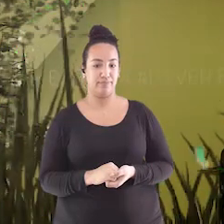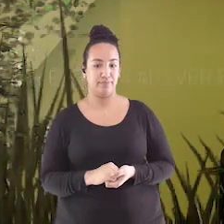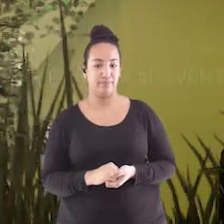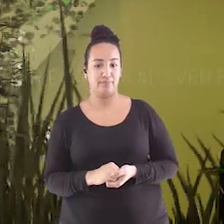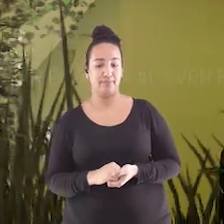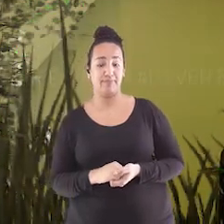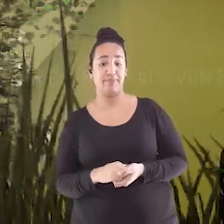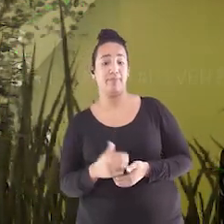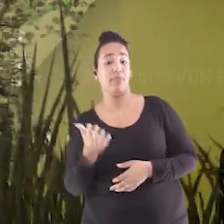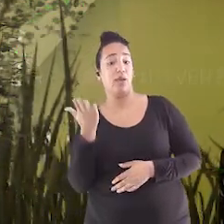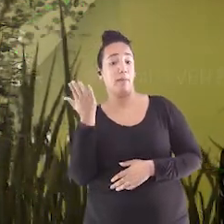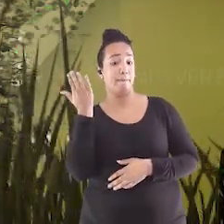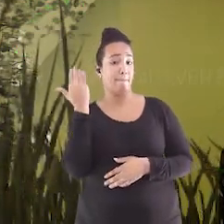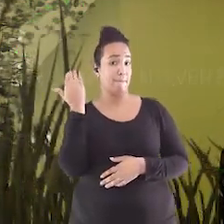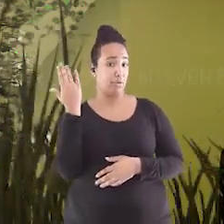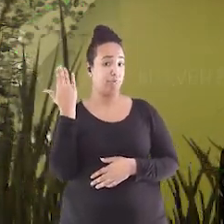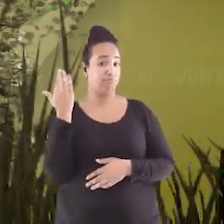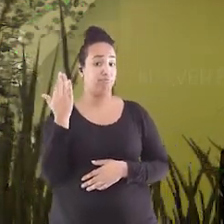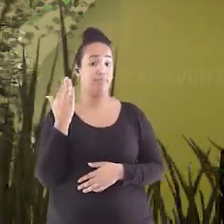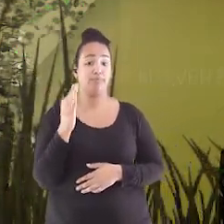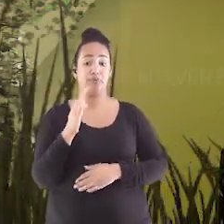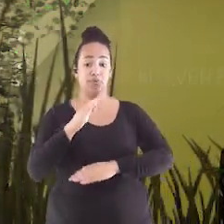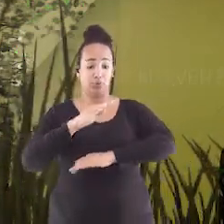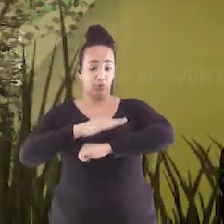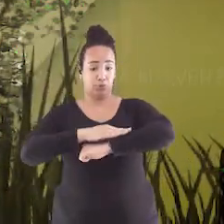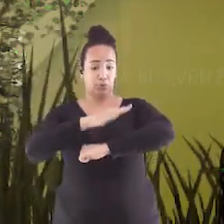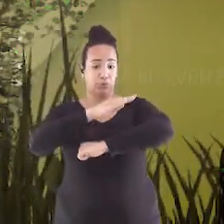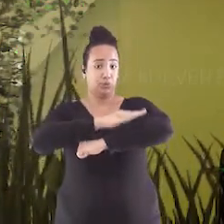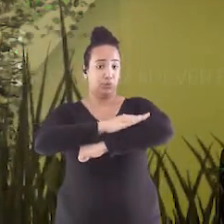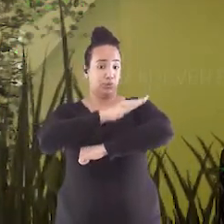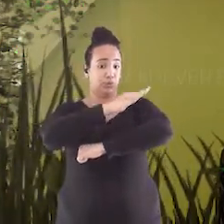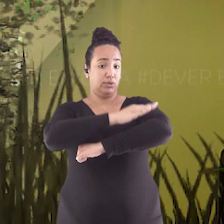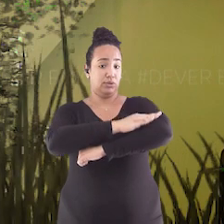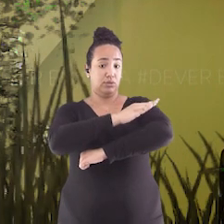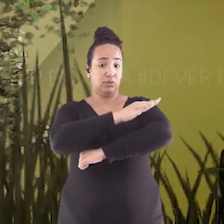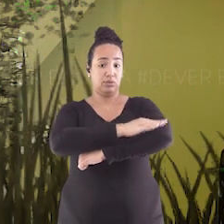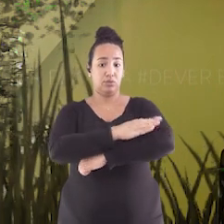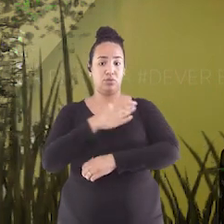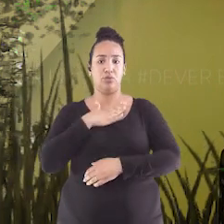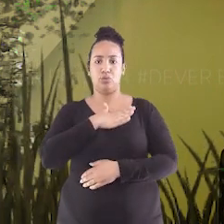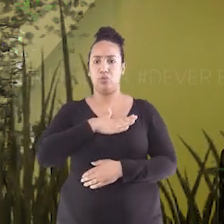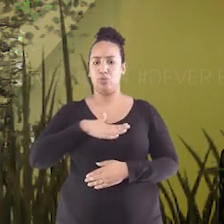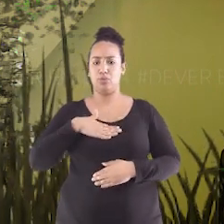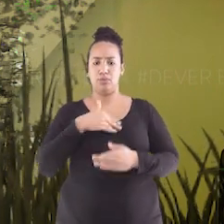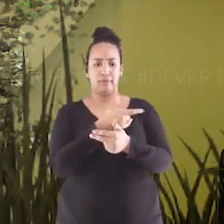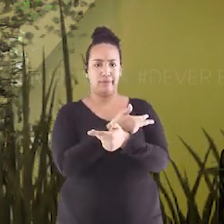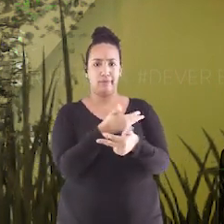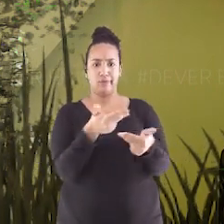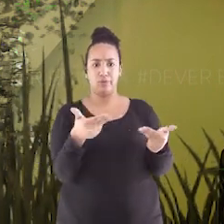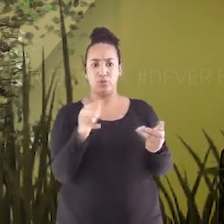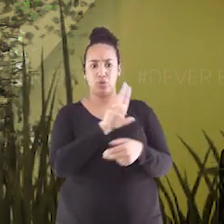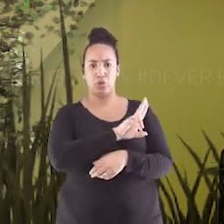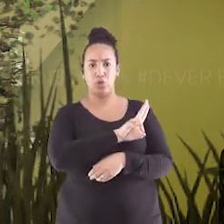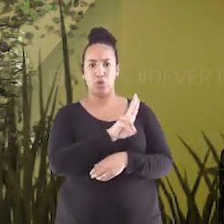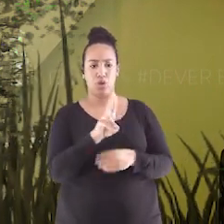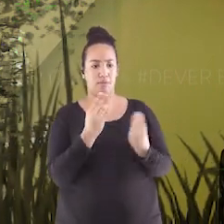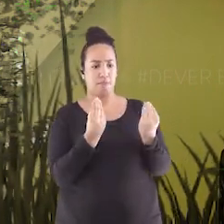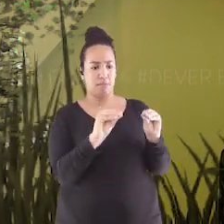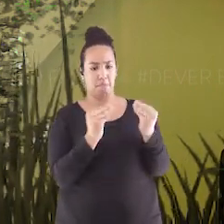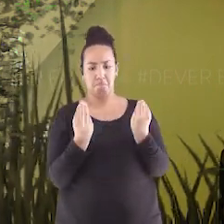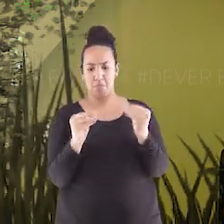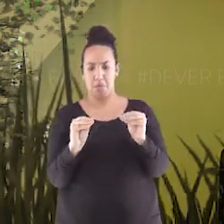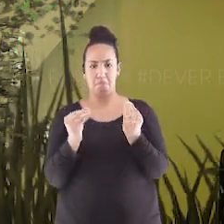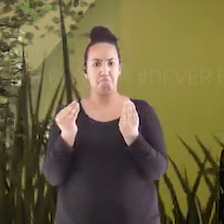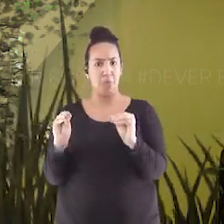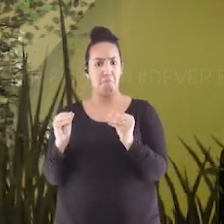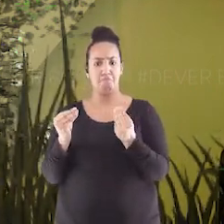Era uma vez um sapo que adorava etiquetar as coisas. Todos os tipos de